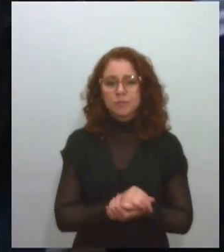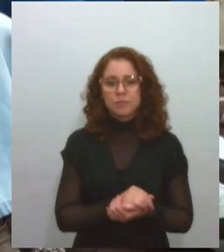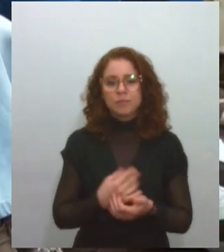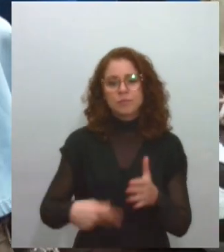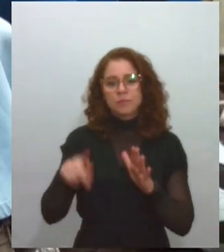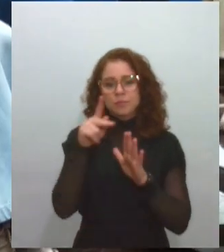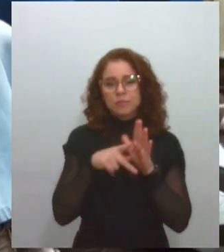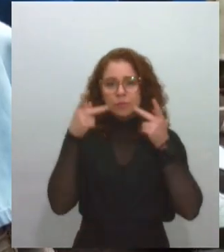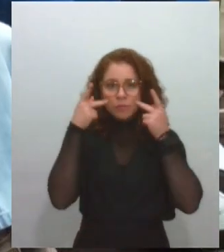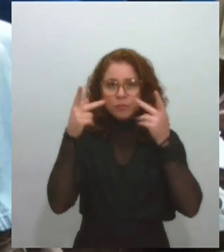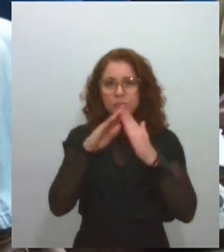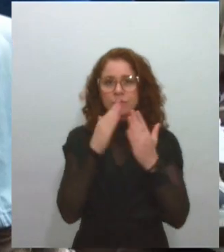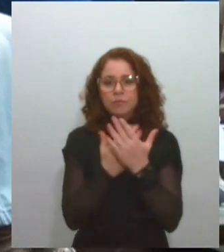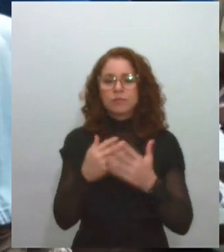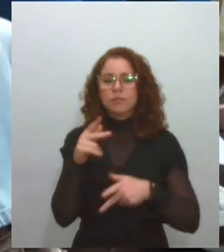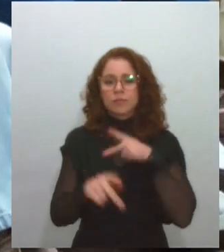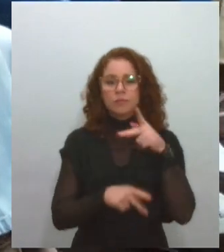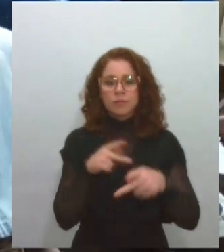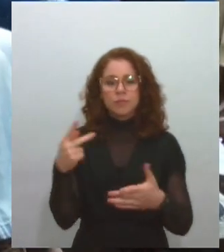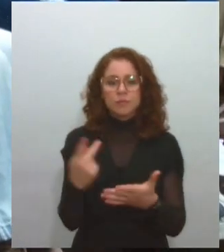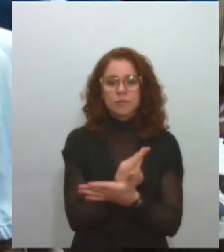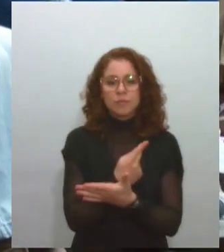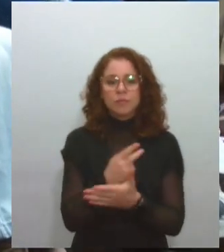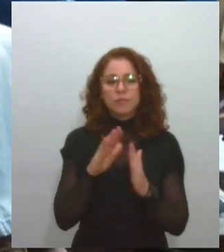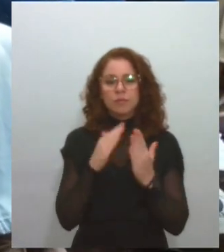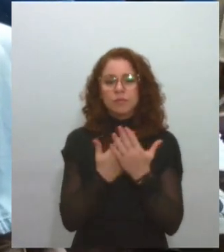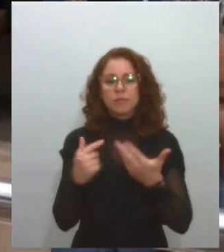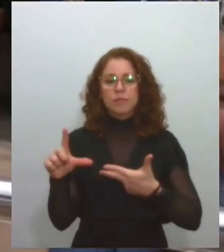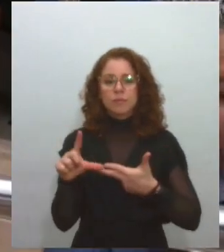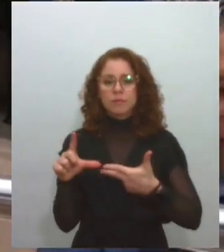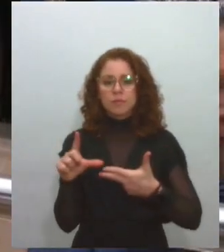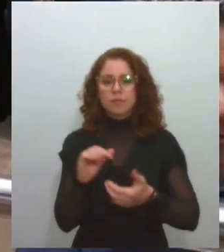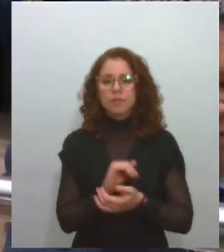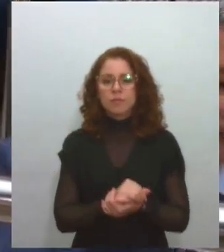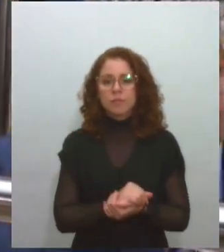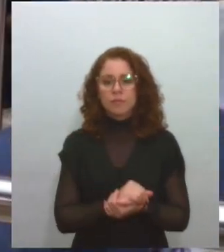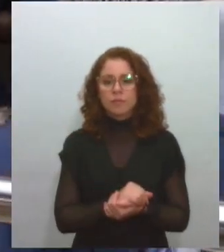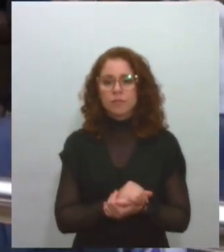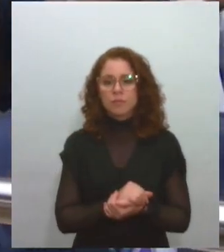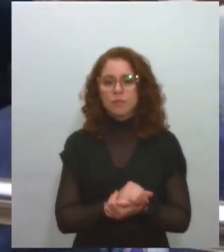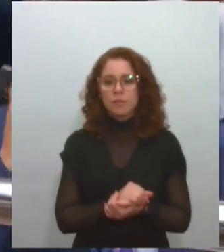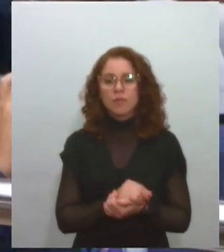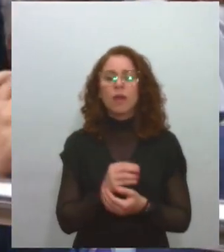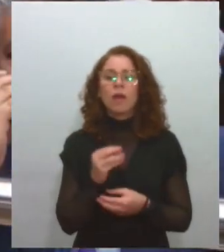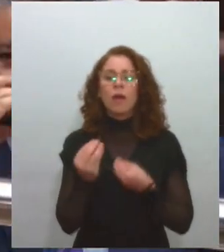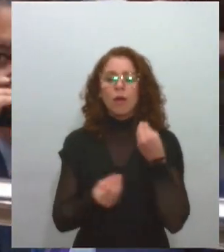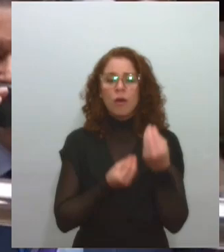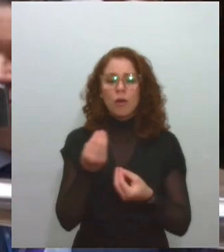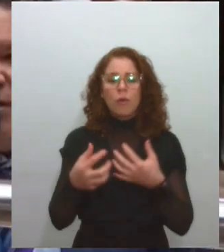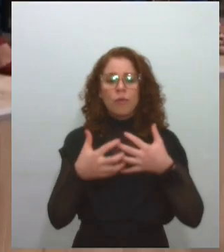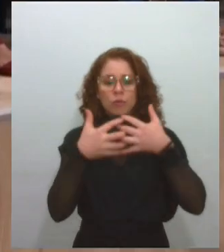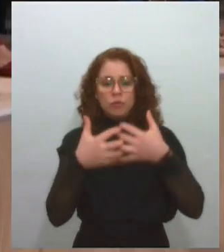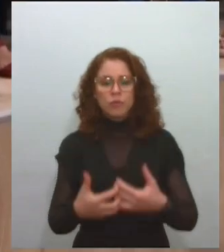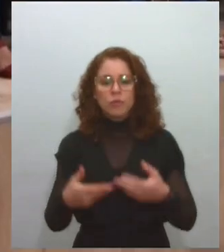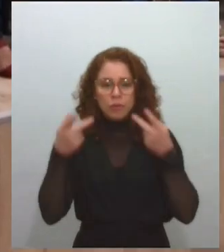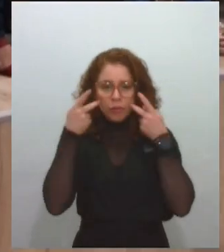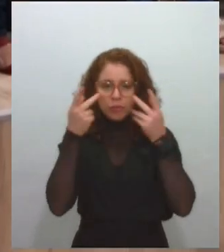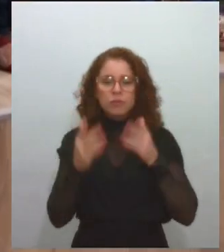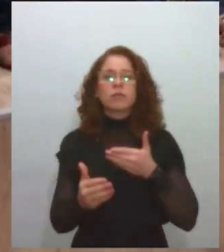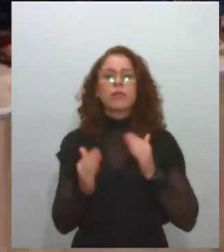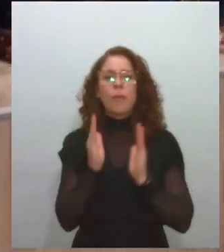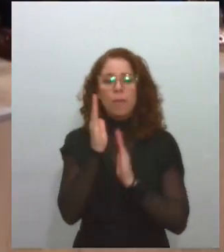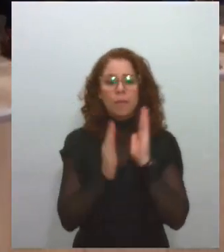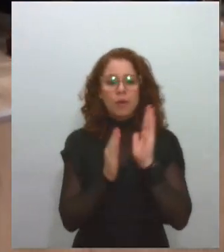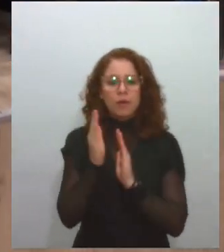do Povo é realizado pela Escola do Legislativo e consiste em visitas periódicas à Assembleia para conhecer